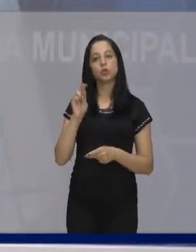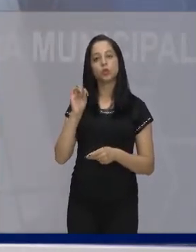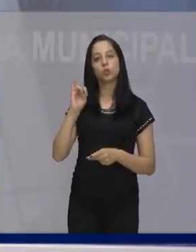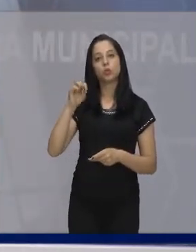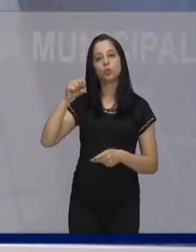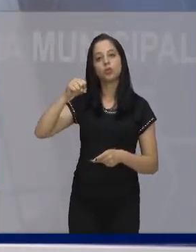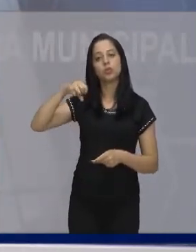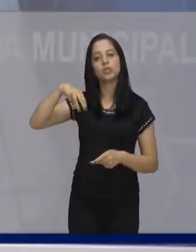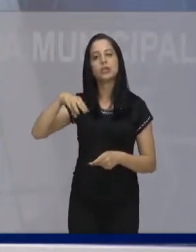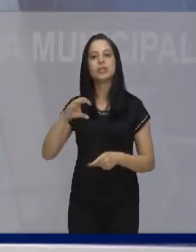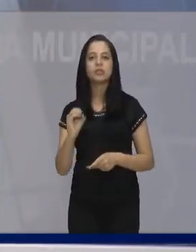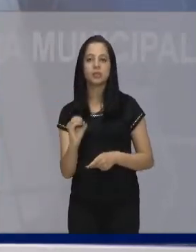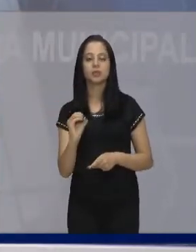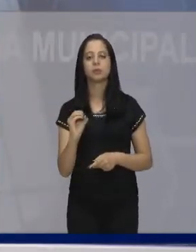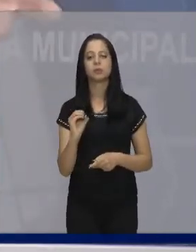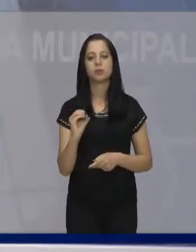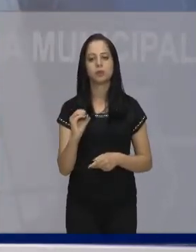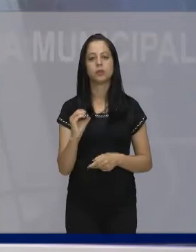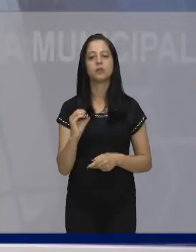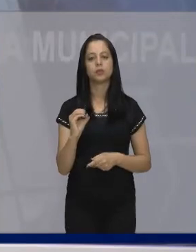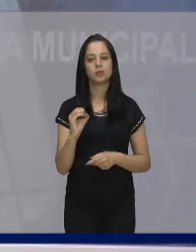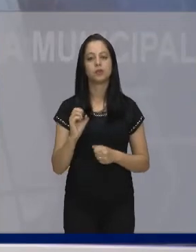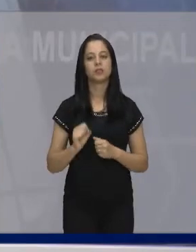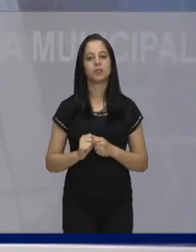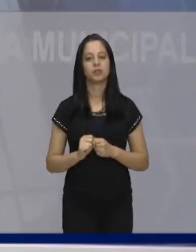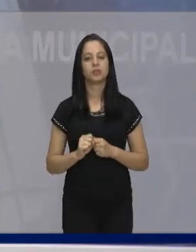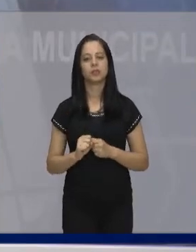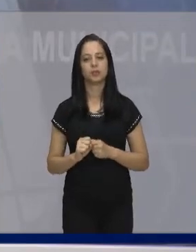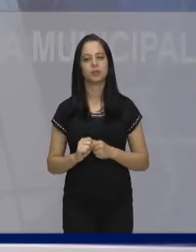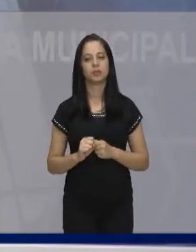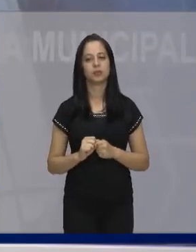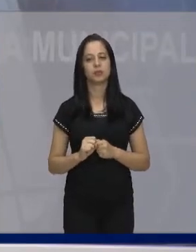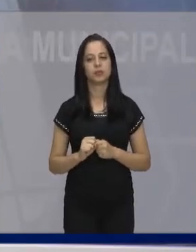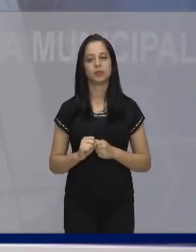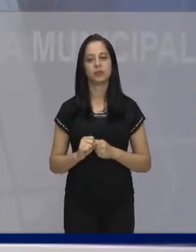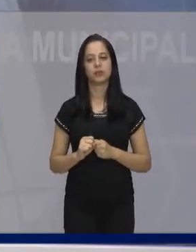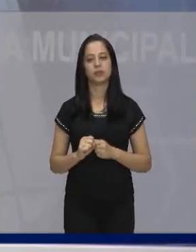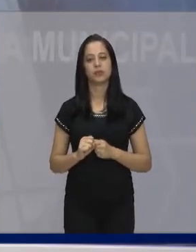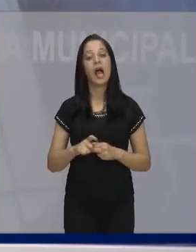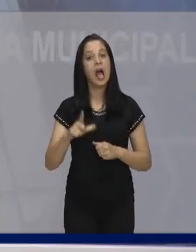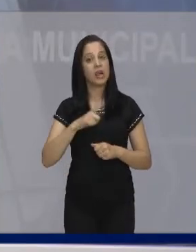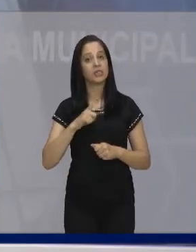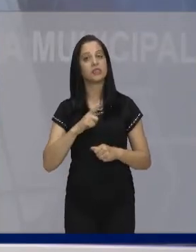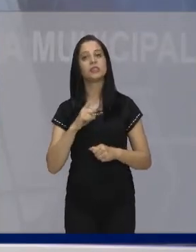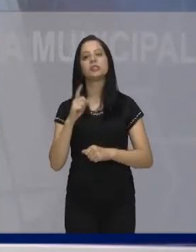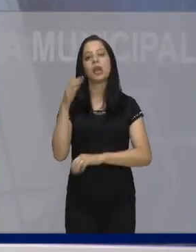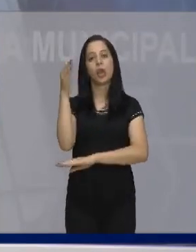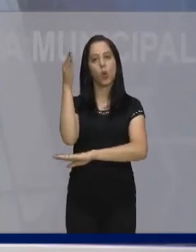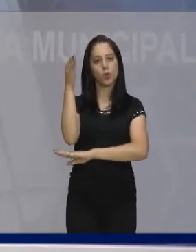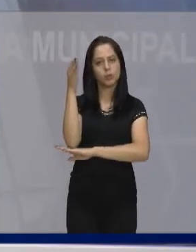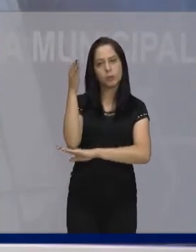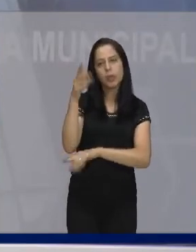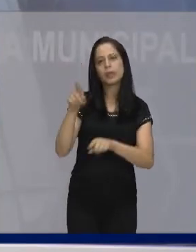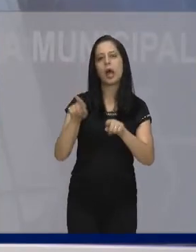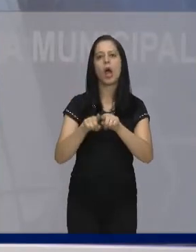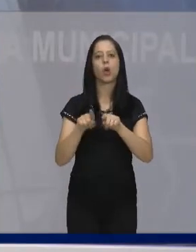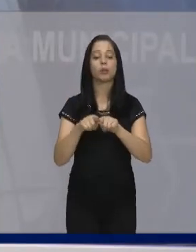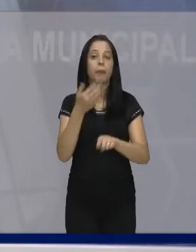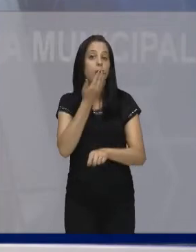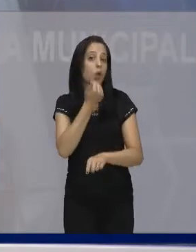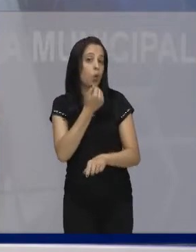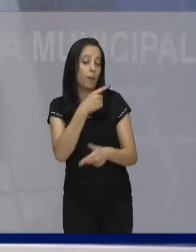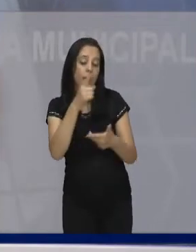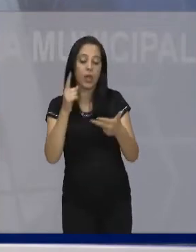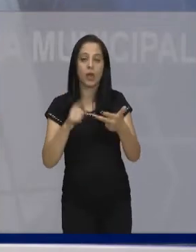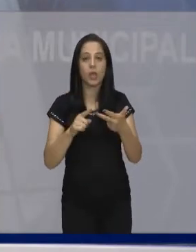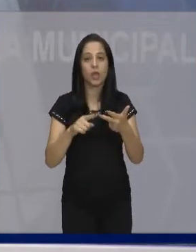cidade, ela acomoda, você vai ter a hospedagem sendo trabalhada, a gastronomia,